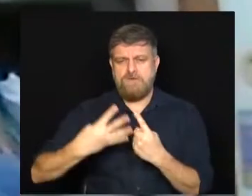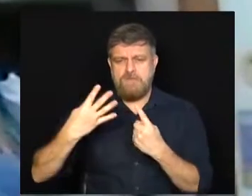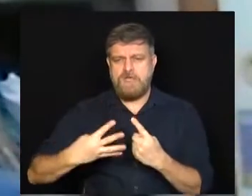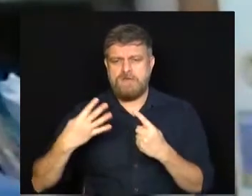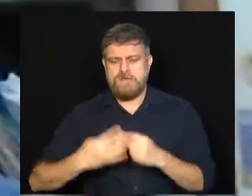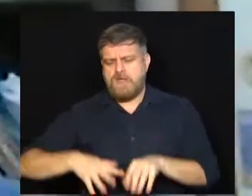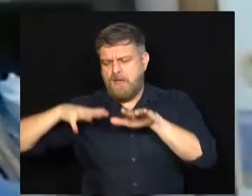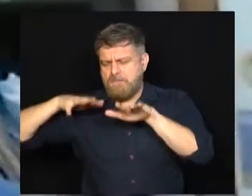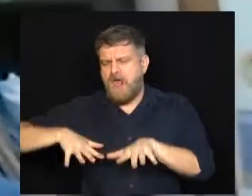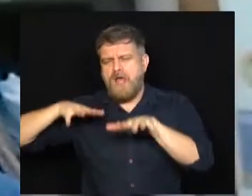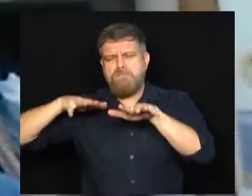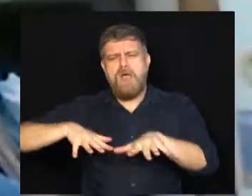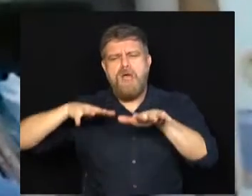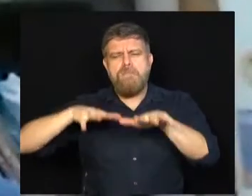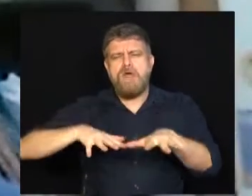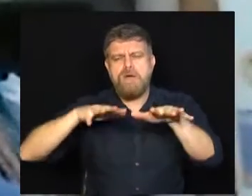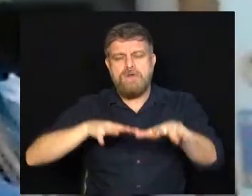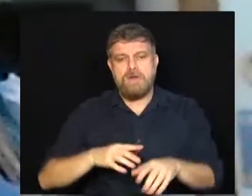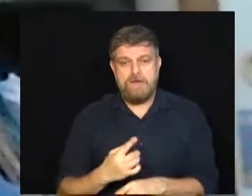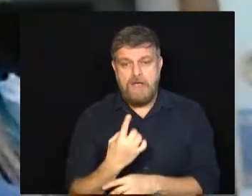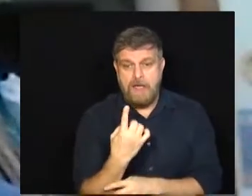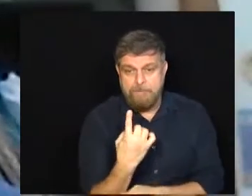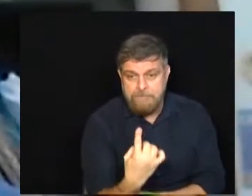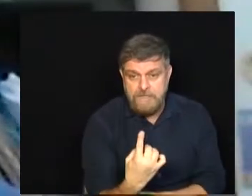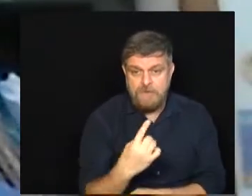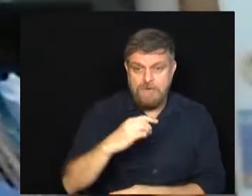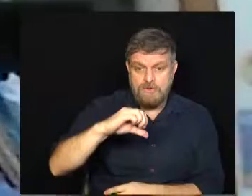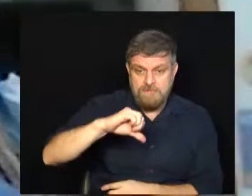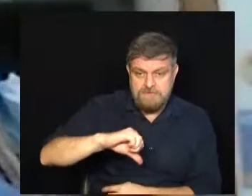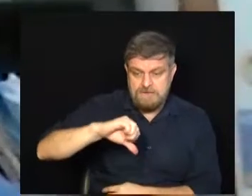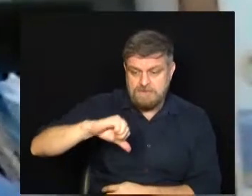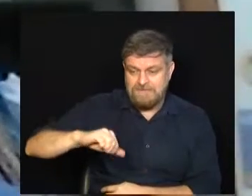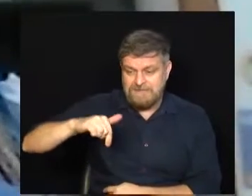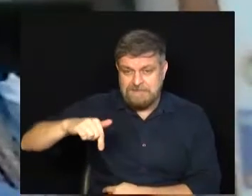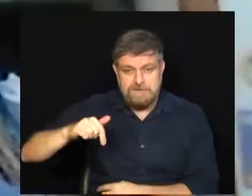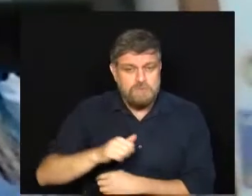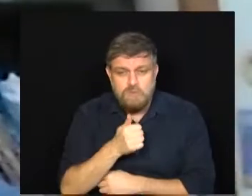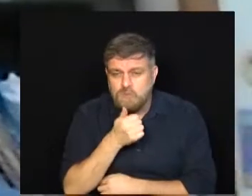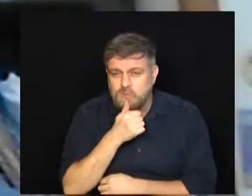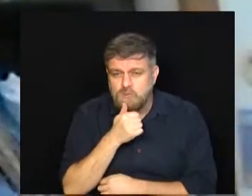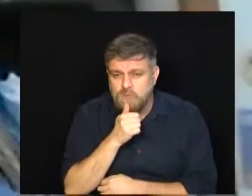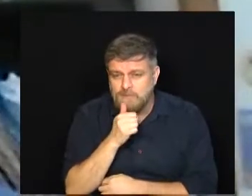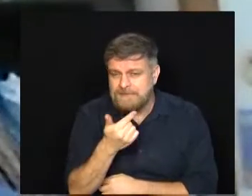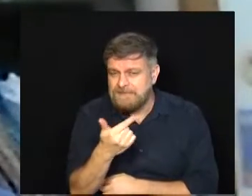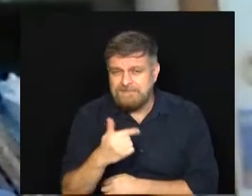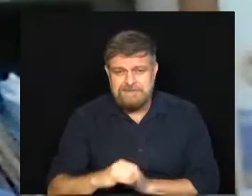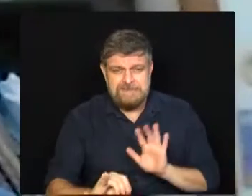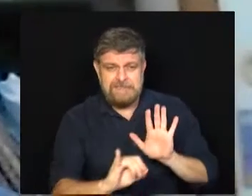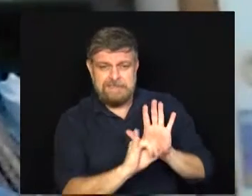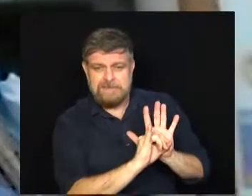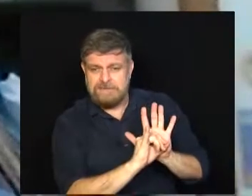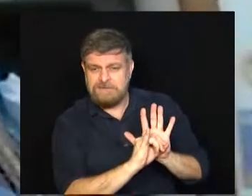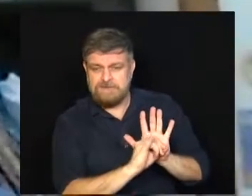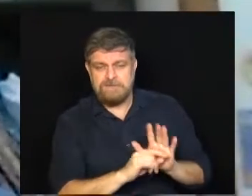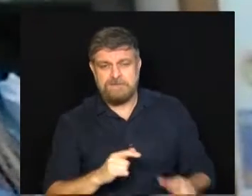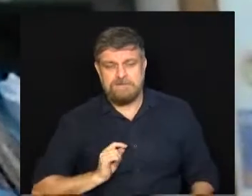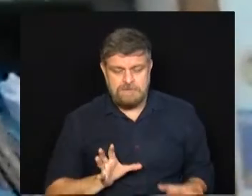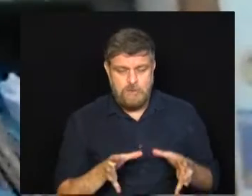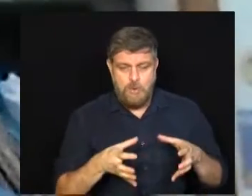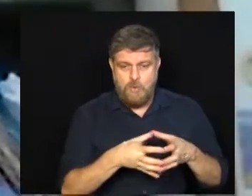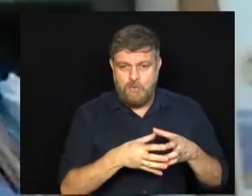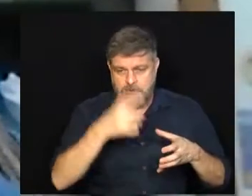em Campinas. Em 1997, nós não tínhamos ainda o Identidade, o grupo que eu participo atualmente, que foi fundado